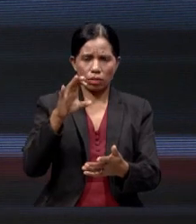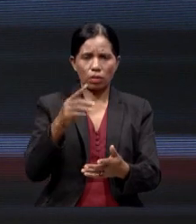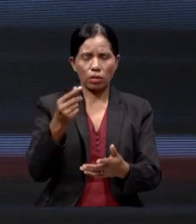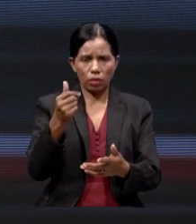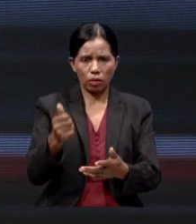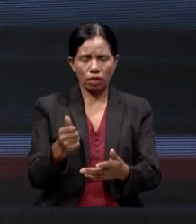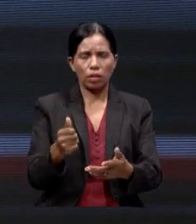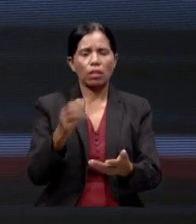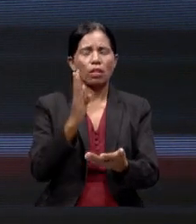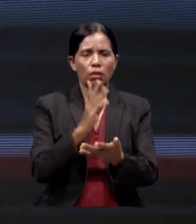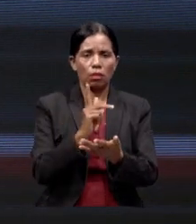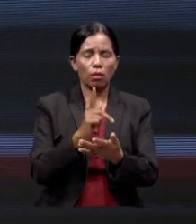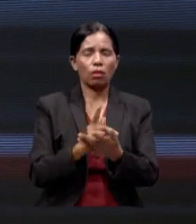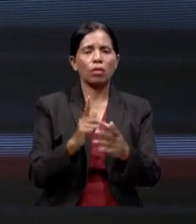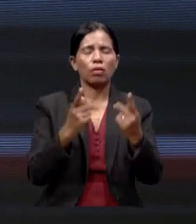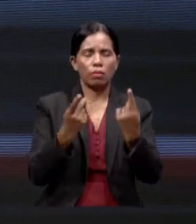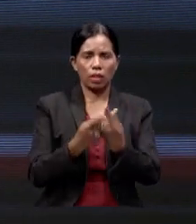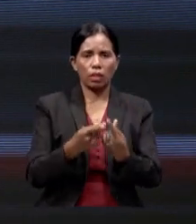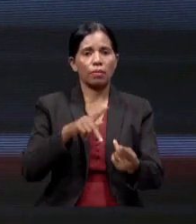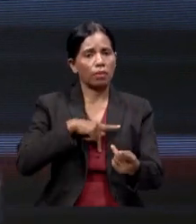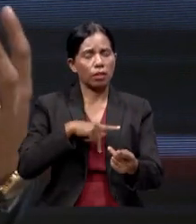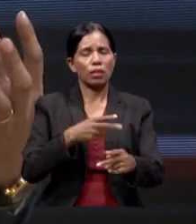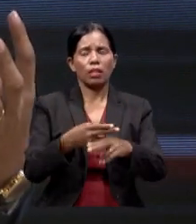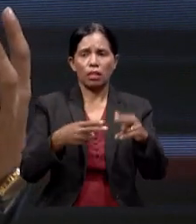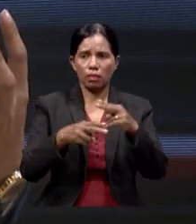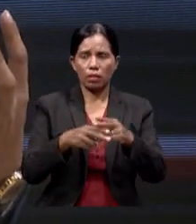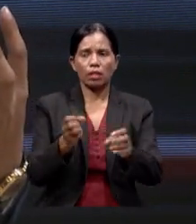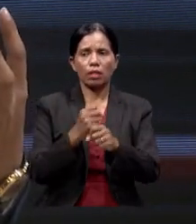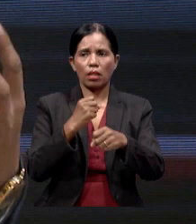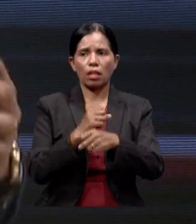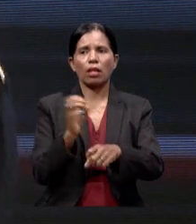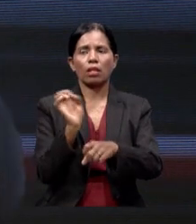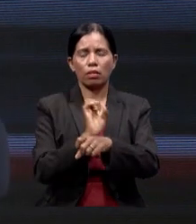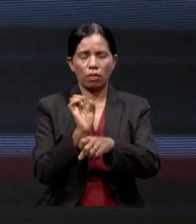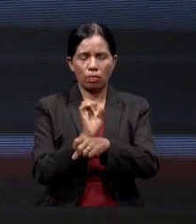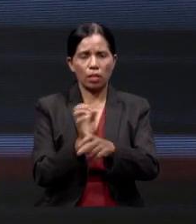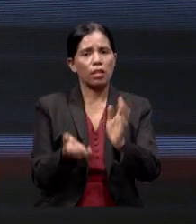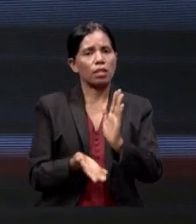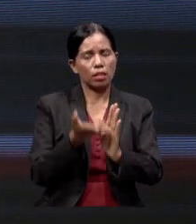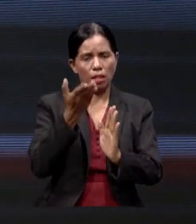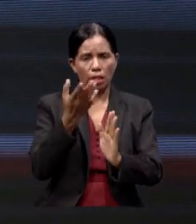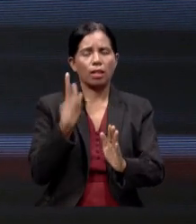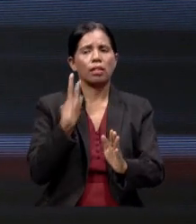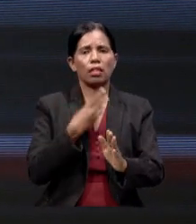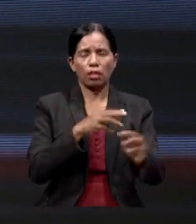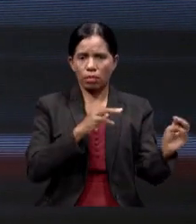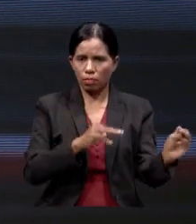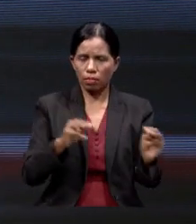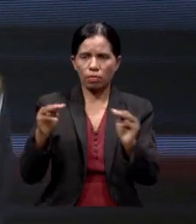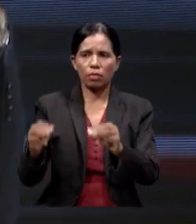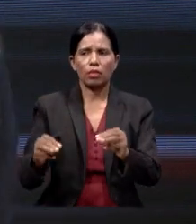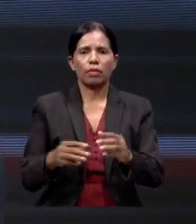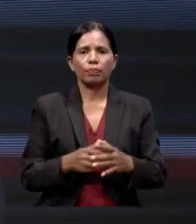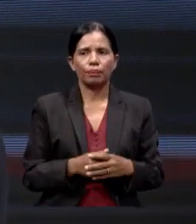ya setor privado nina liman sira investe ne se halo itania nia ekonomia ne buras tamanema kita tenki muda no sao